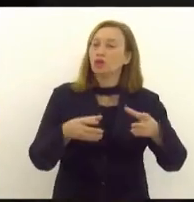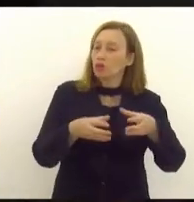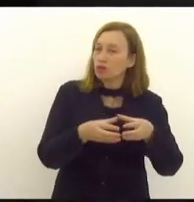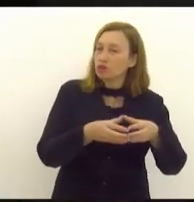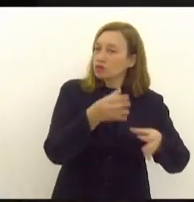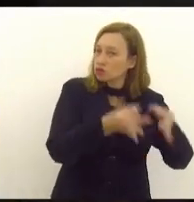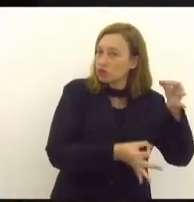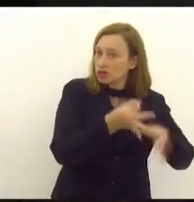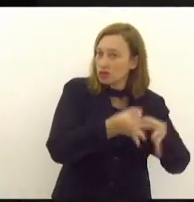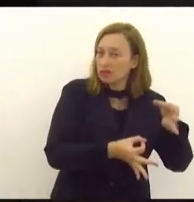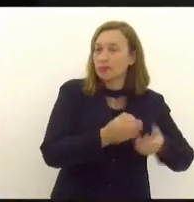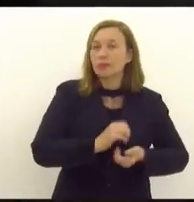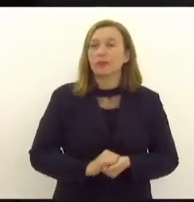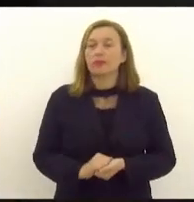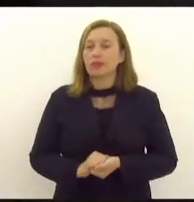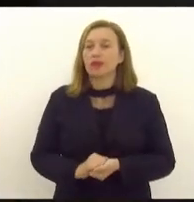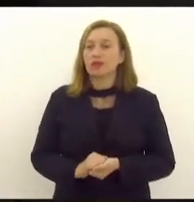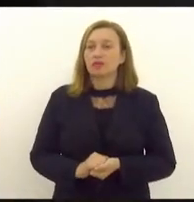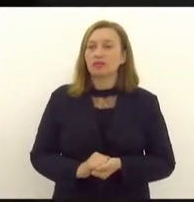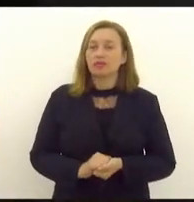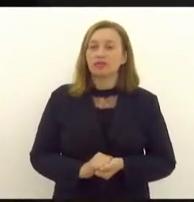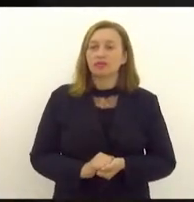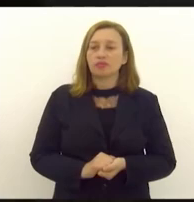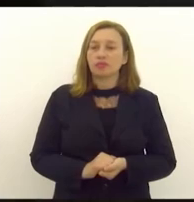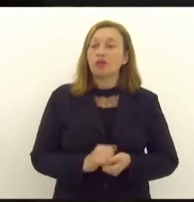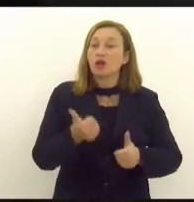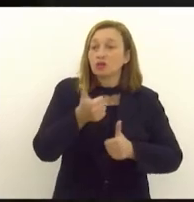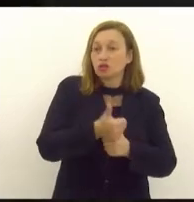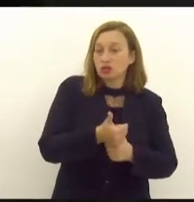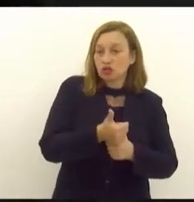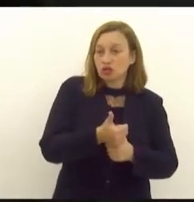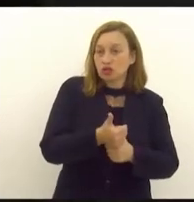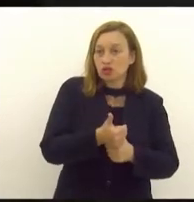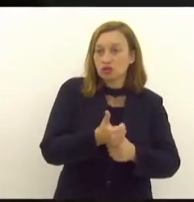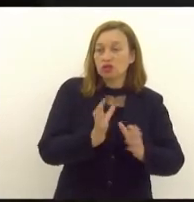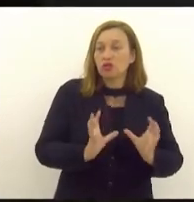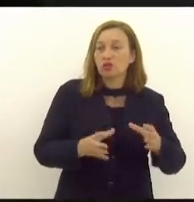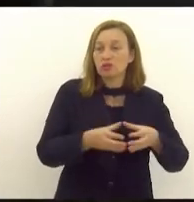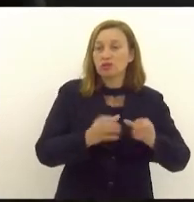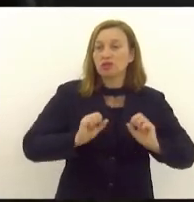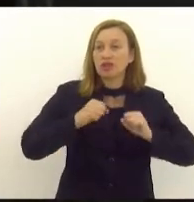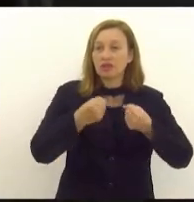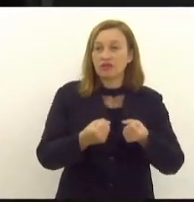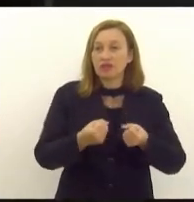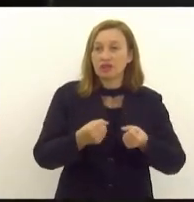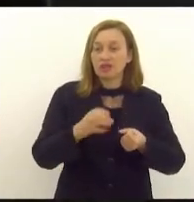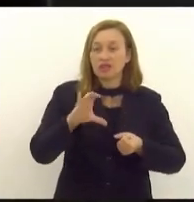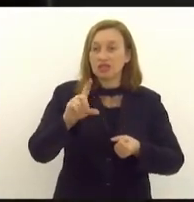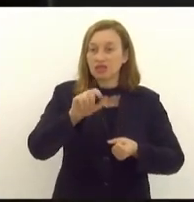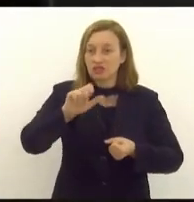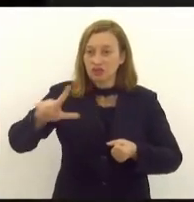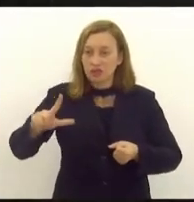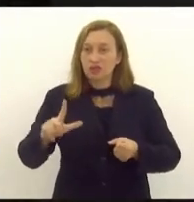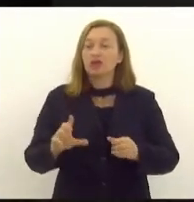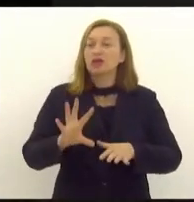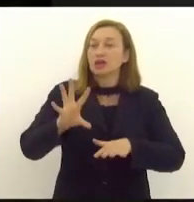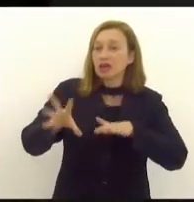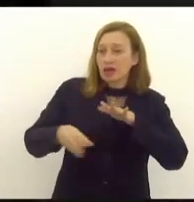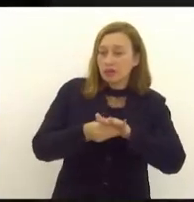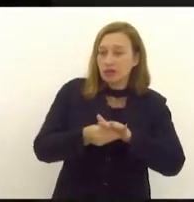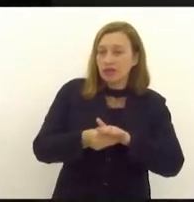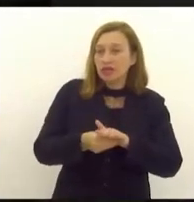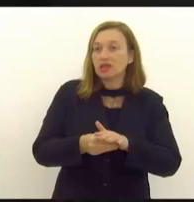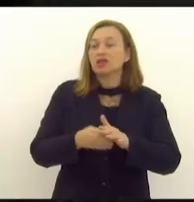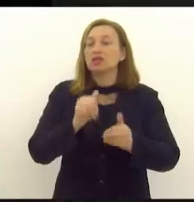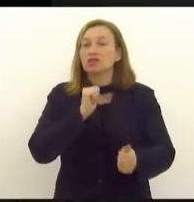comissões Constituição e justiça ao substitutivo da comissão de Defesa Civil e a emenda da comissão de esporte e